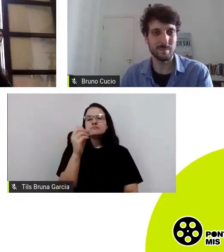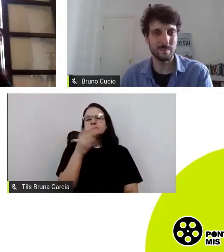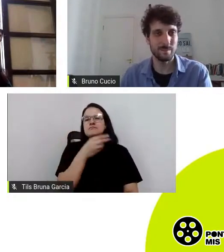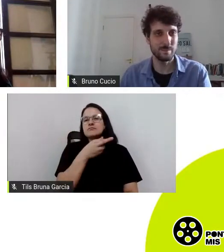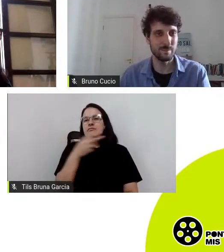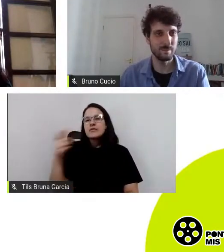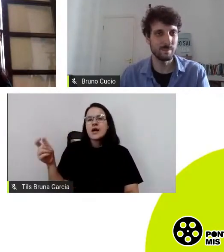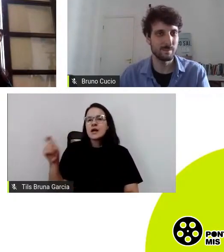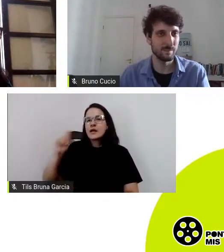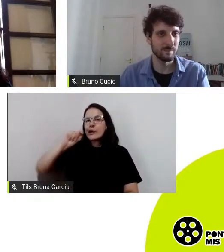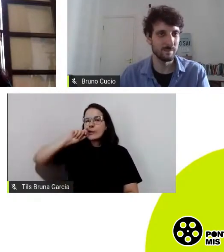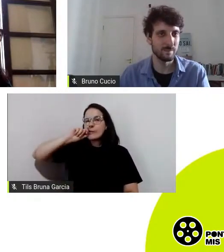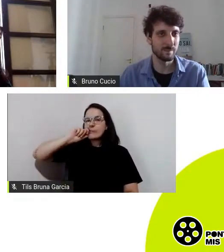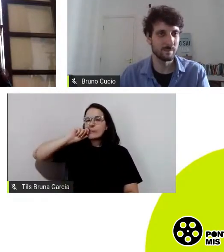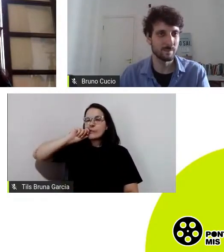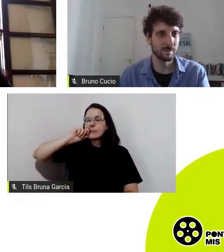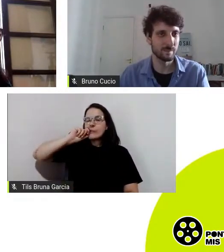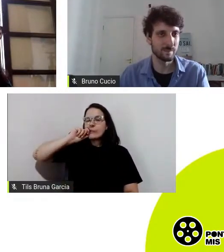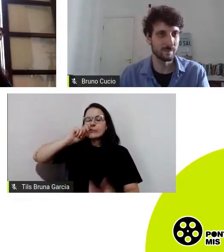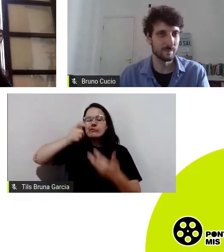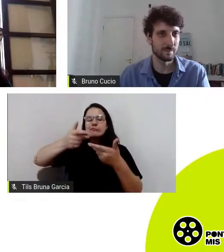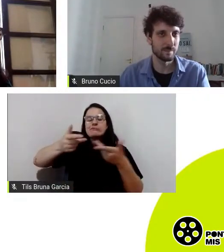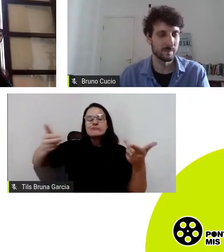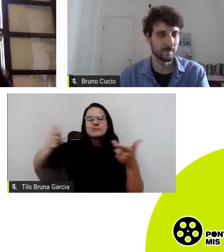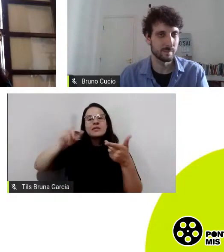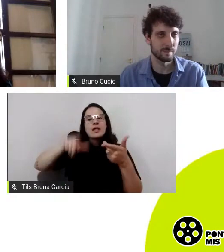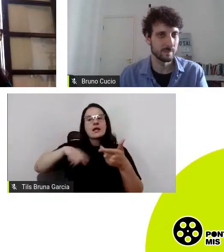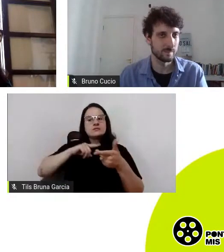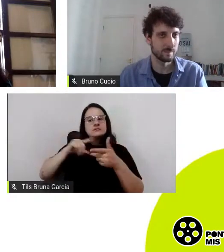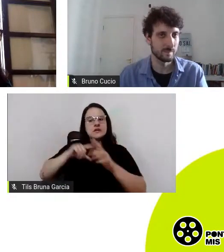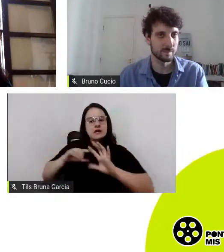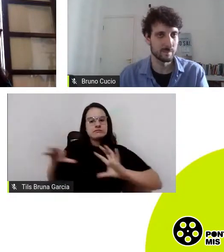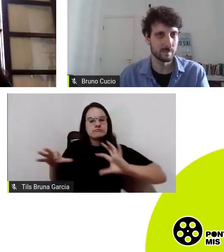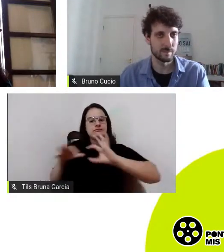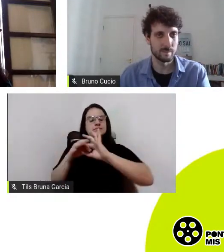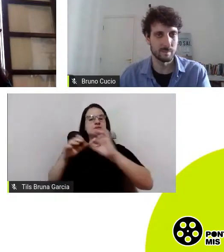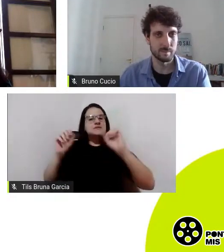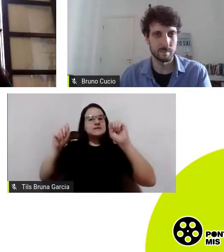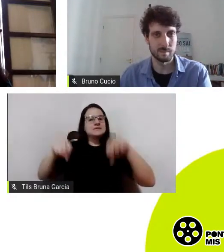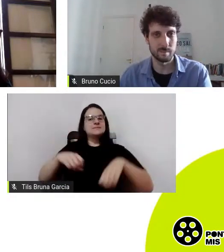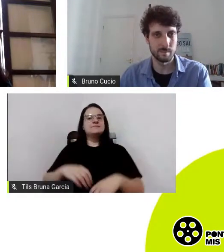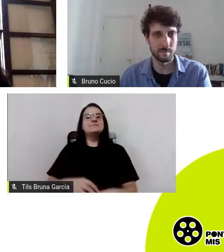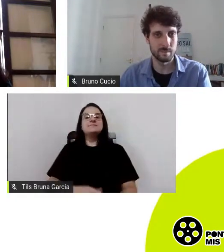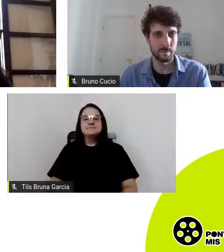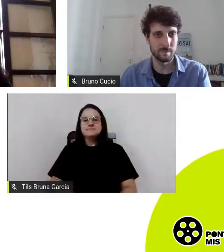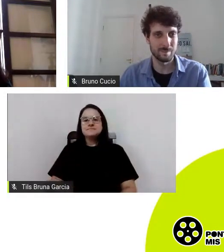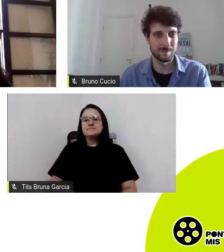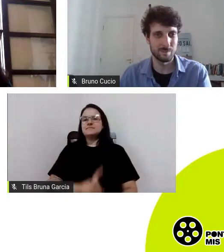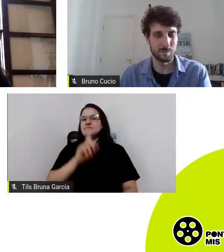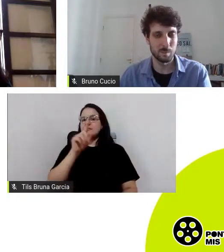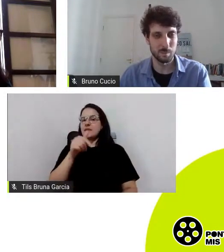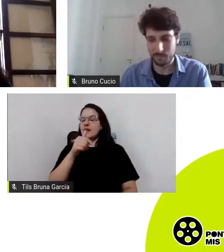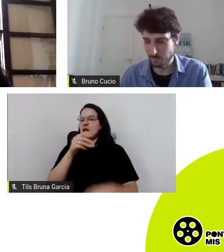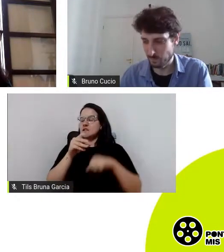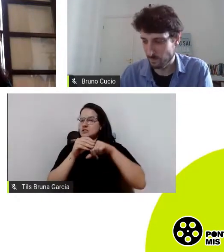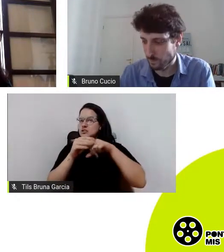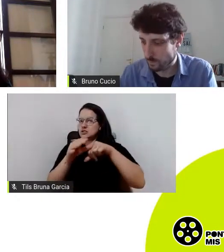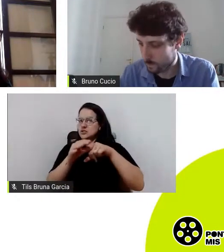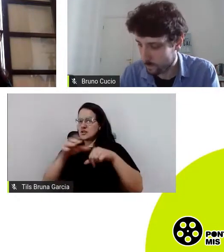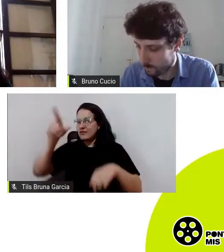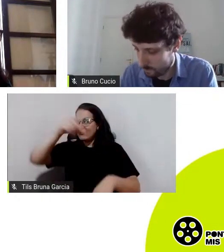também. Então a trilha ali ela é toda costurada no roteiro. Né? Aliás, é uma super dica para o pessoal aqui que